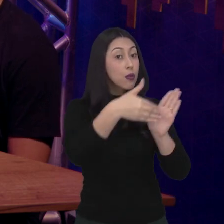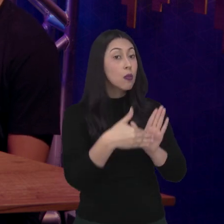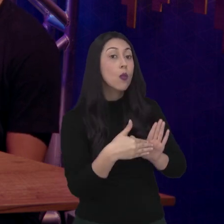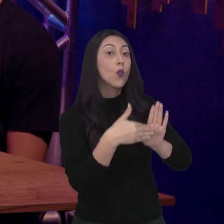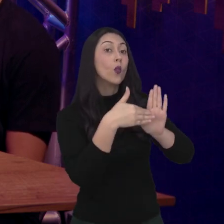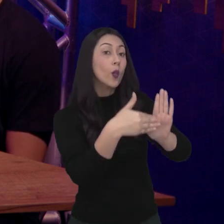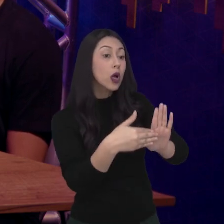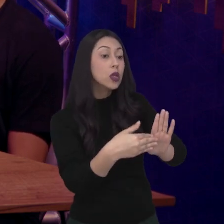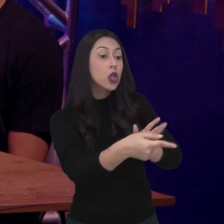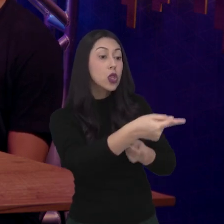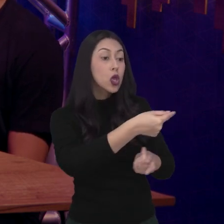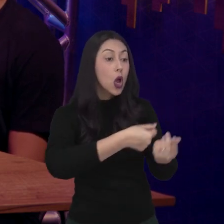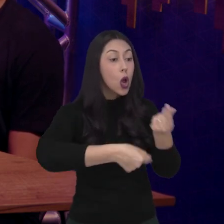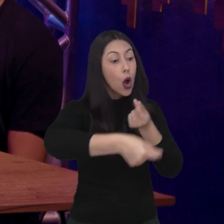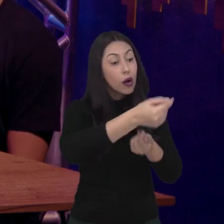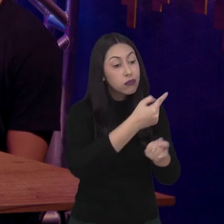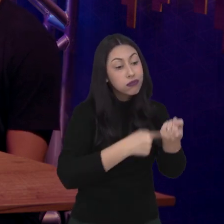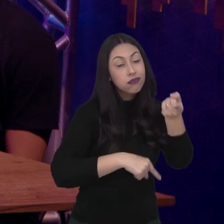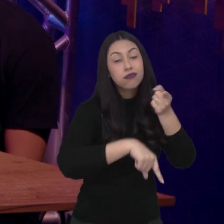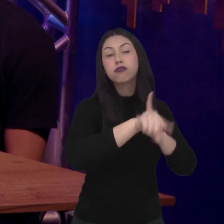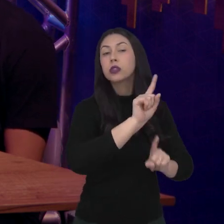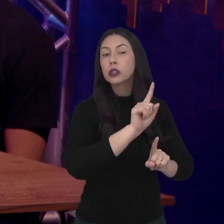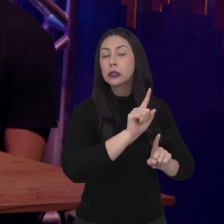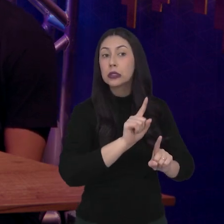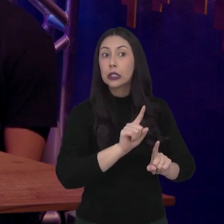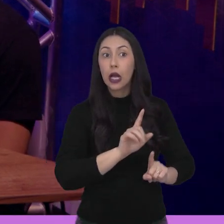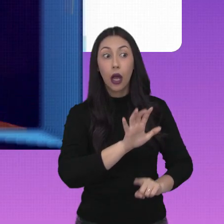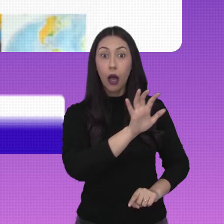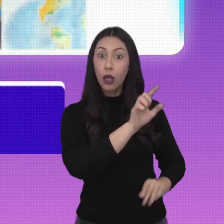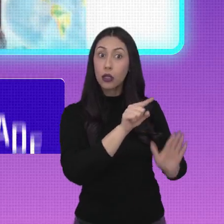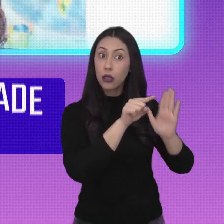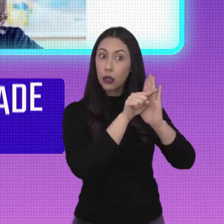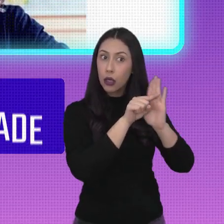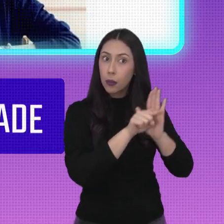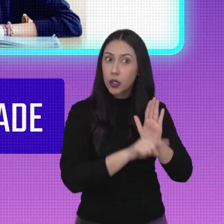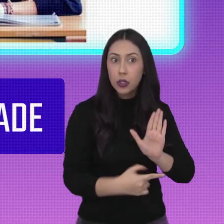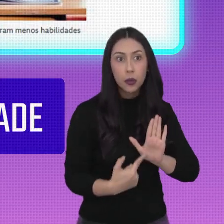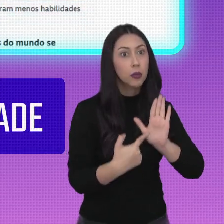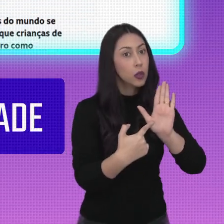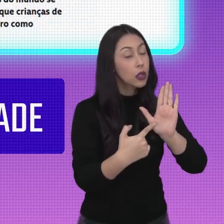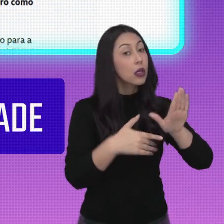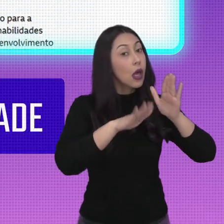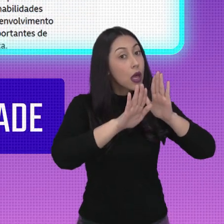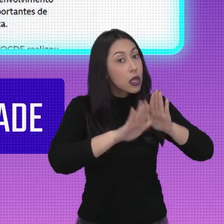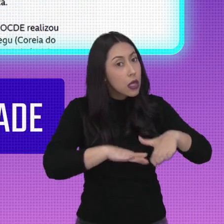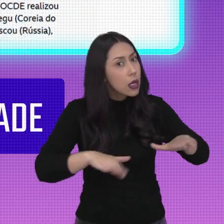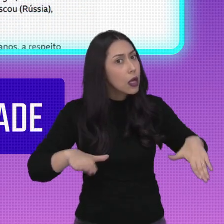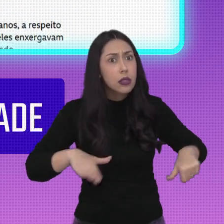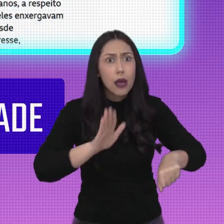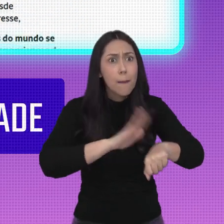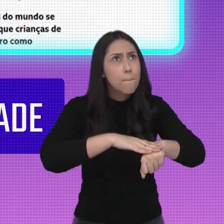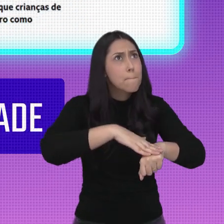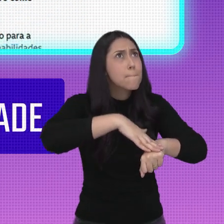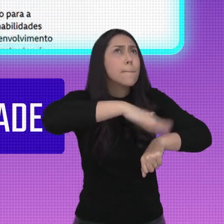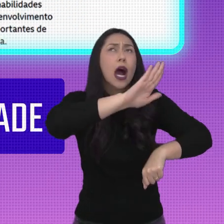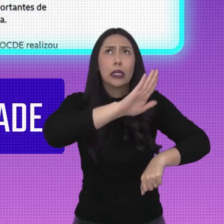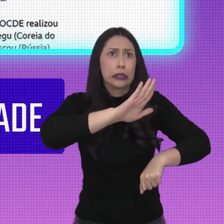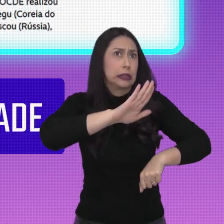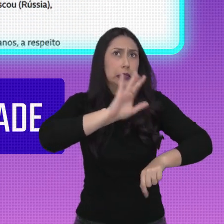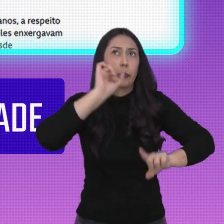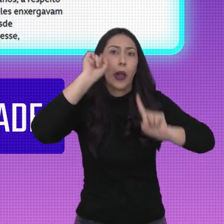e Desenvolvimento Econômico. Gente, essa pesquisa atestou que crianças são mais criativas do